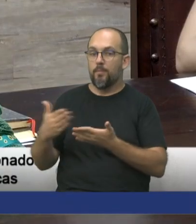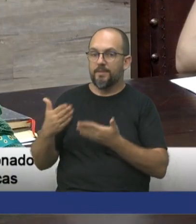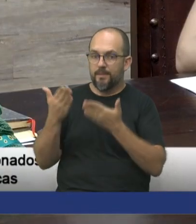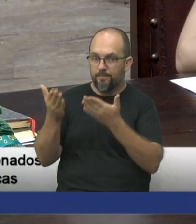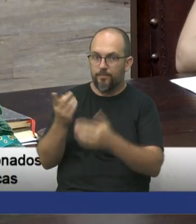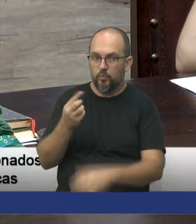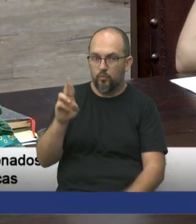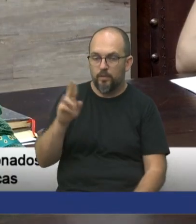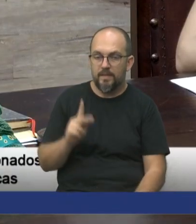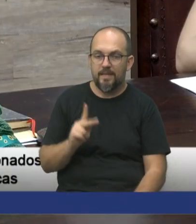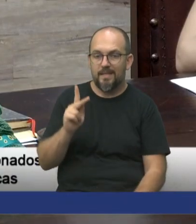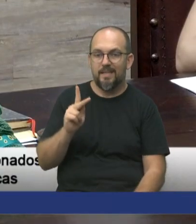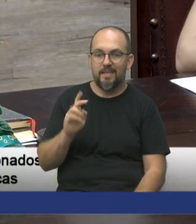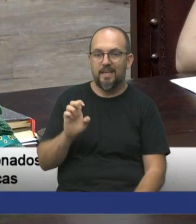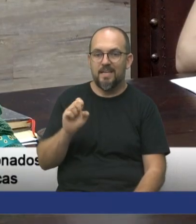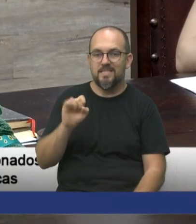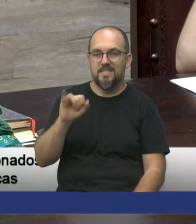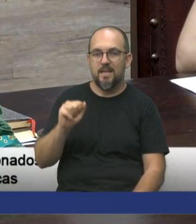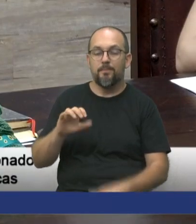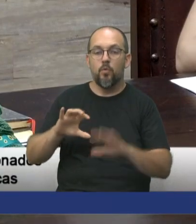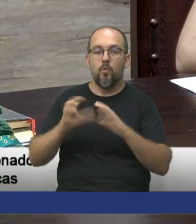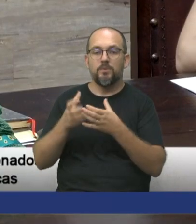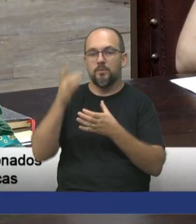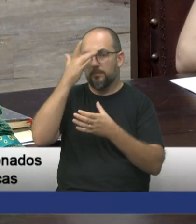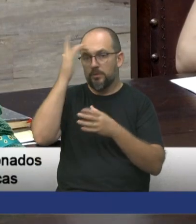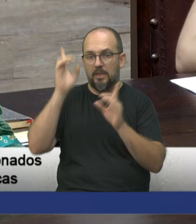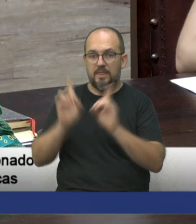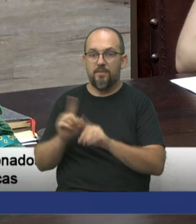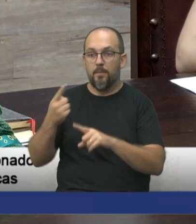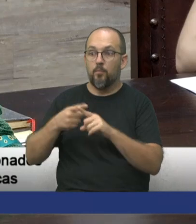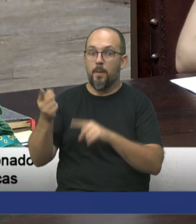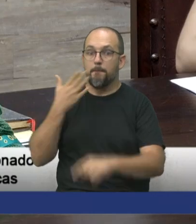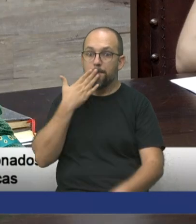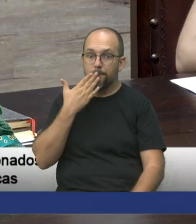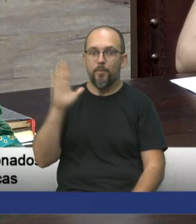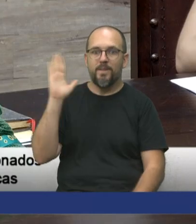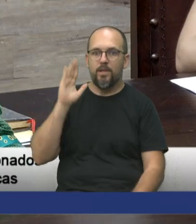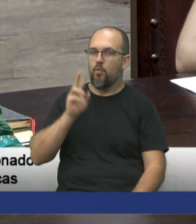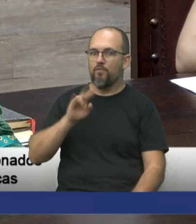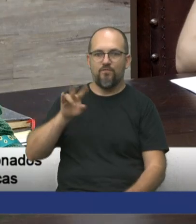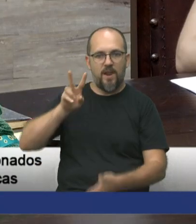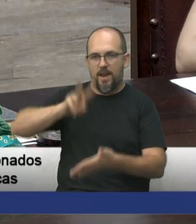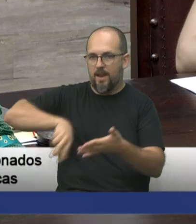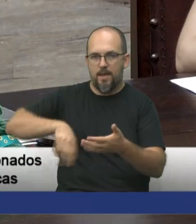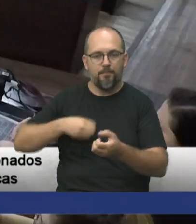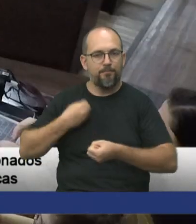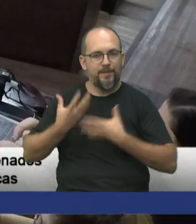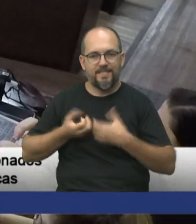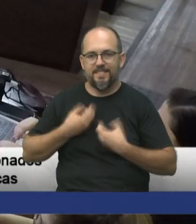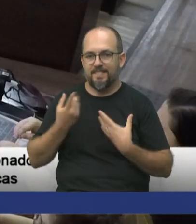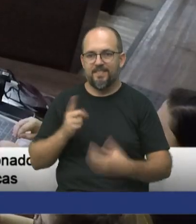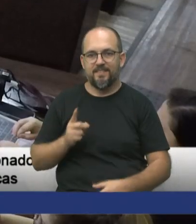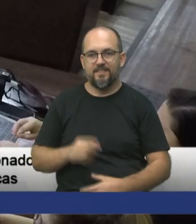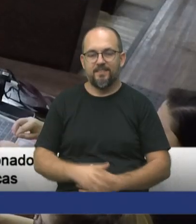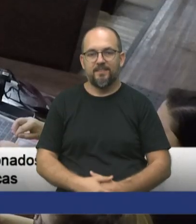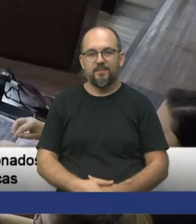Késia, da Comissão da Pessoa com Deficiência, porque ela prometeu que hoje ela não ia ler poesia.